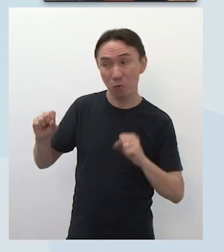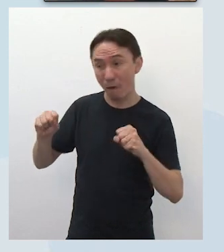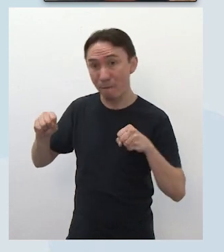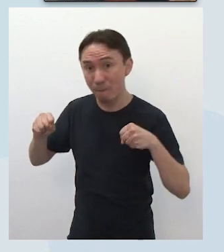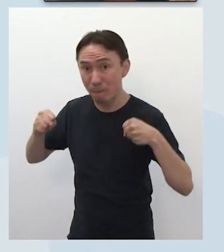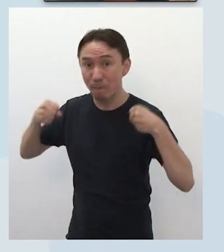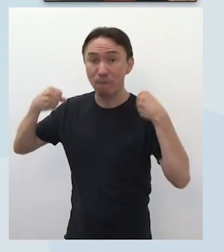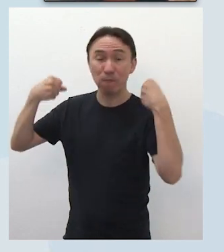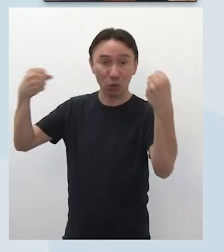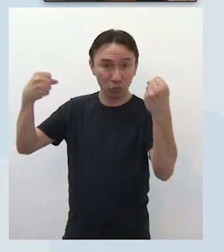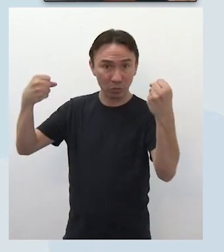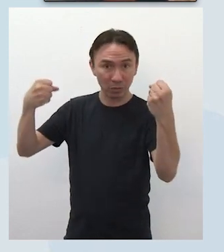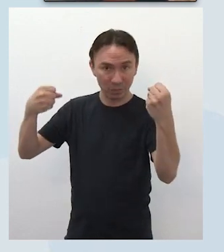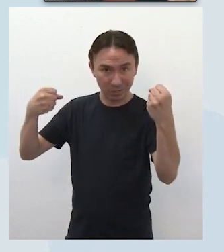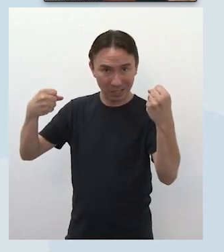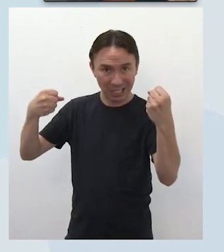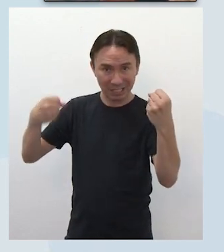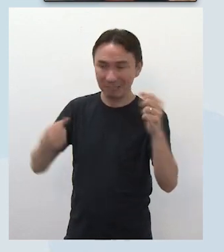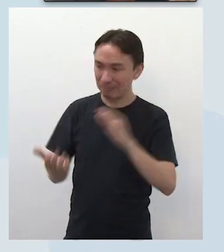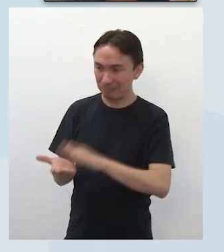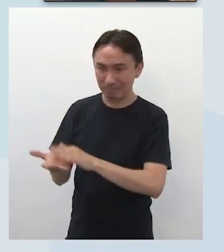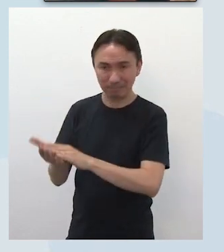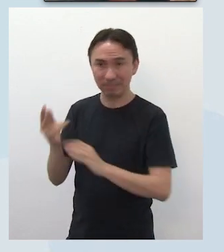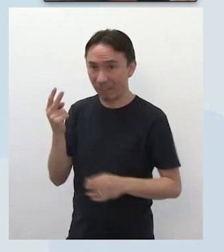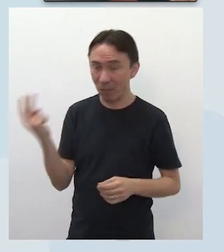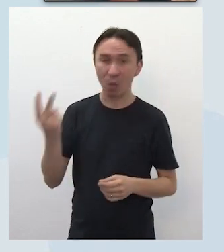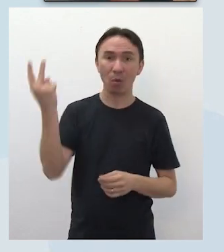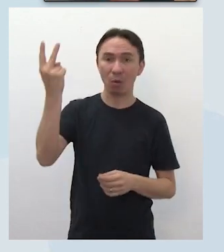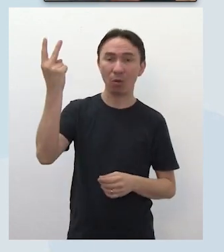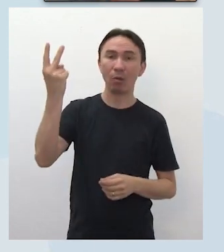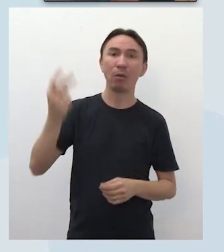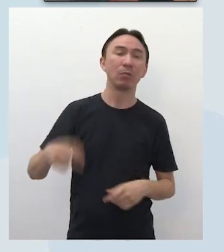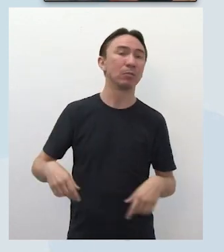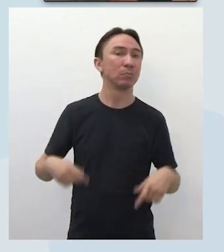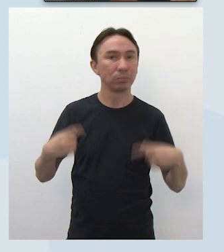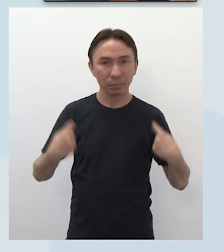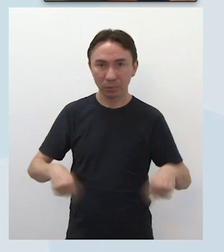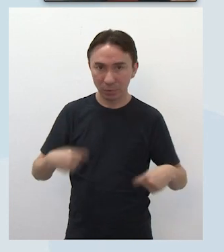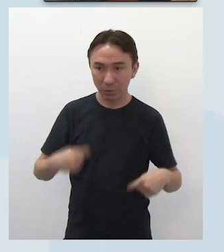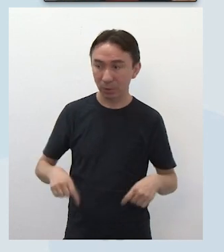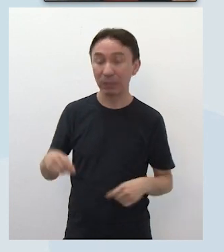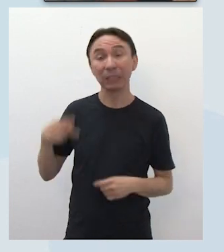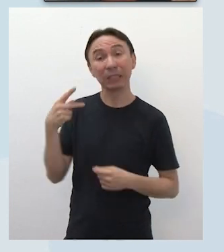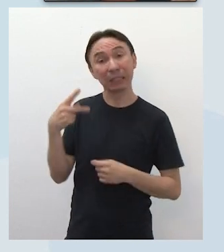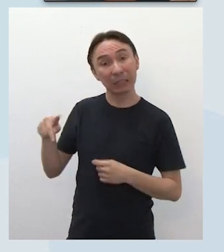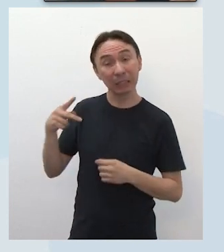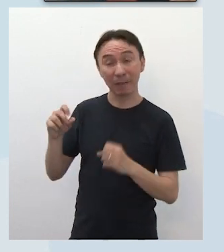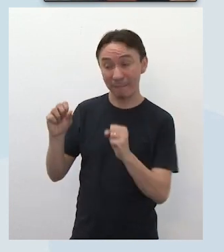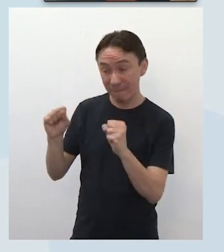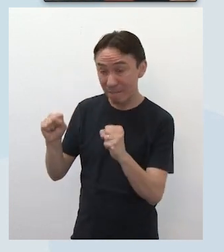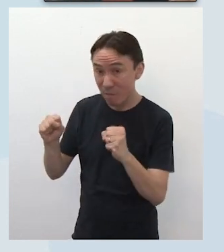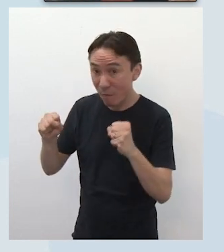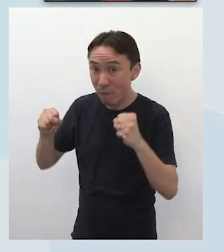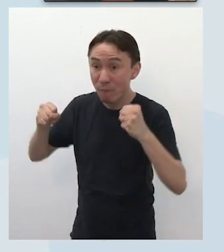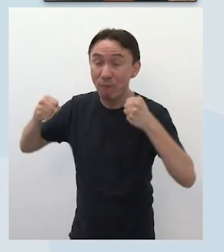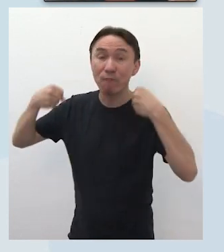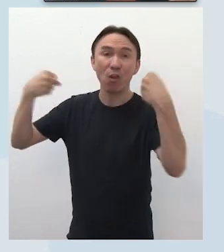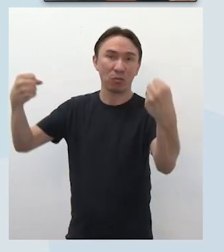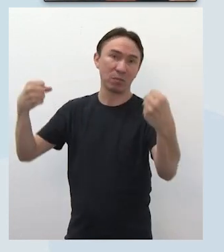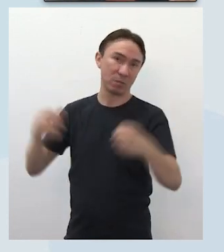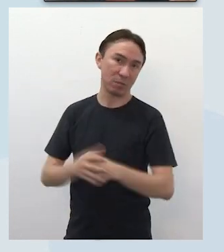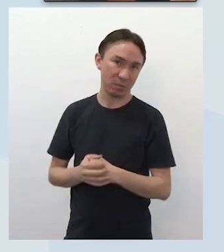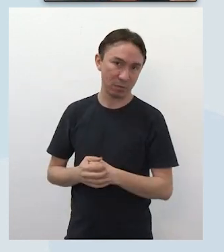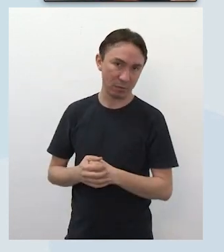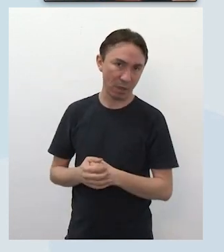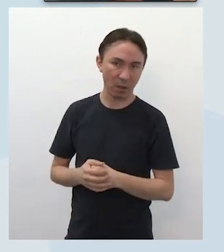adulto, precisa estar presente. Então, descritivamente, eu preciso valorizar o esforço. Não é elogiar, é